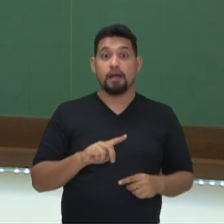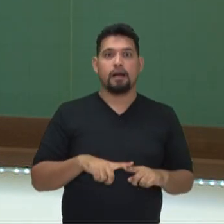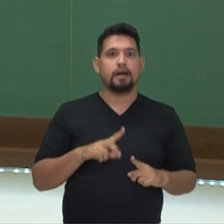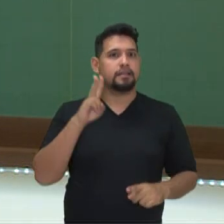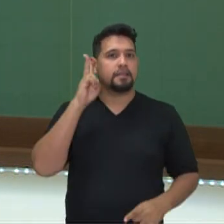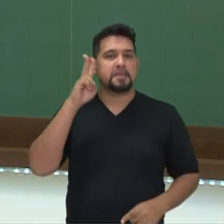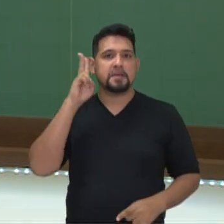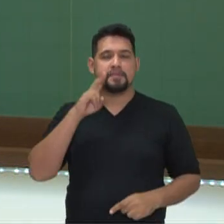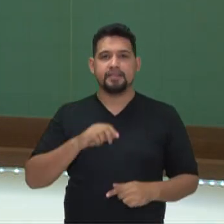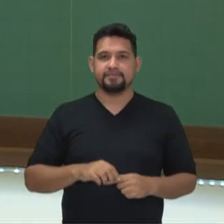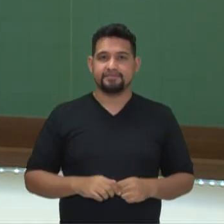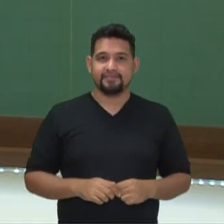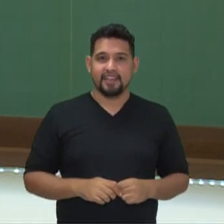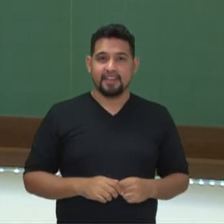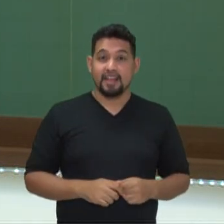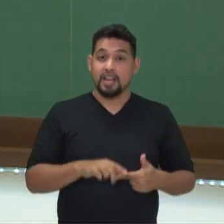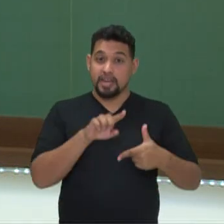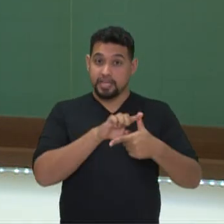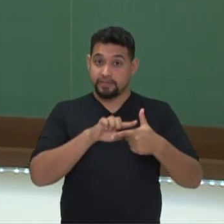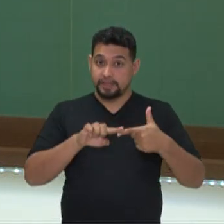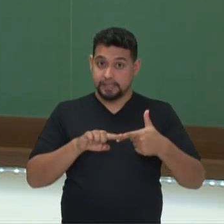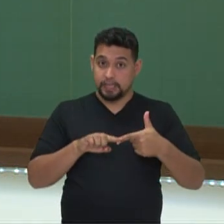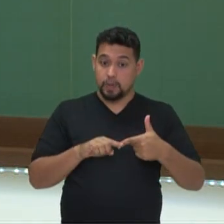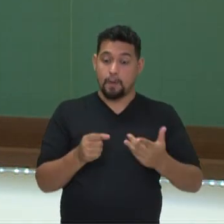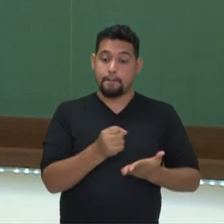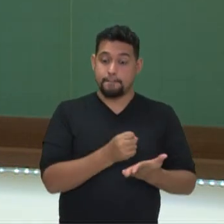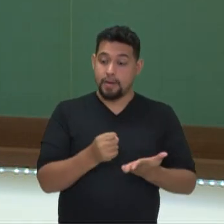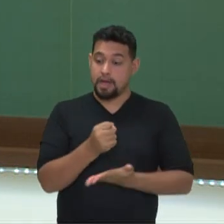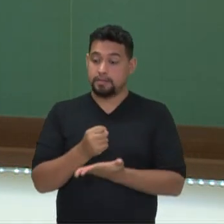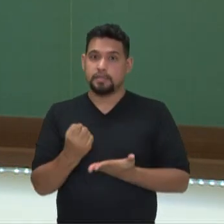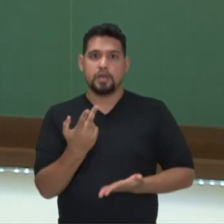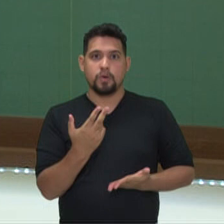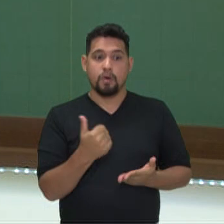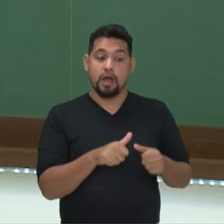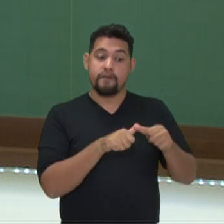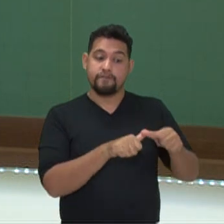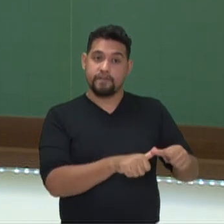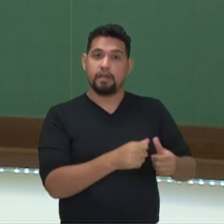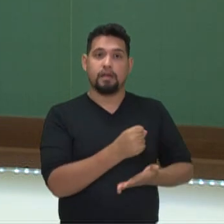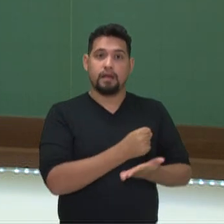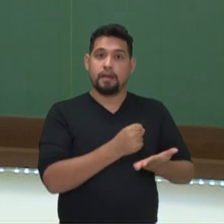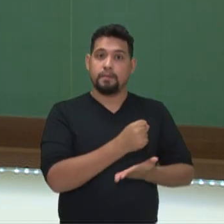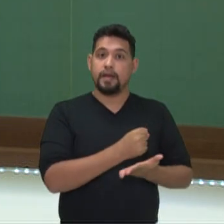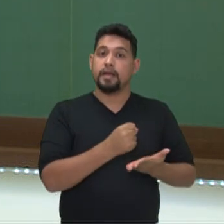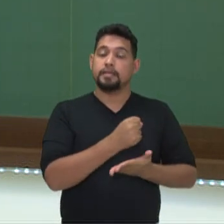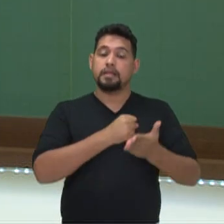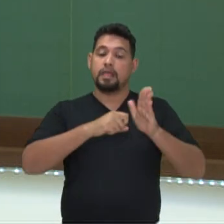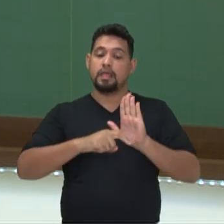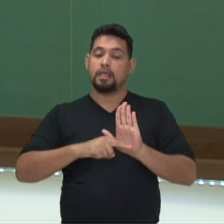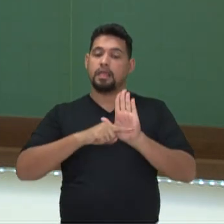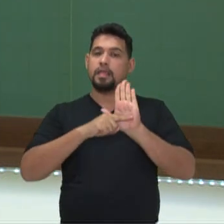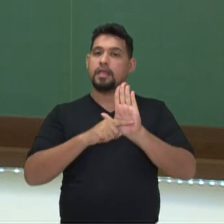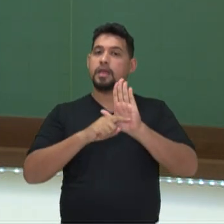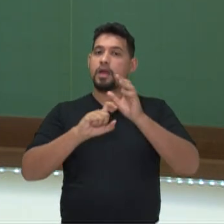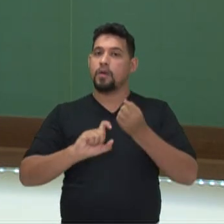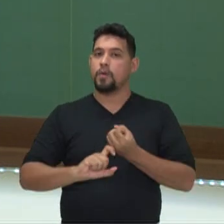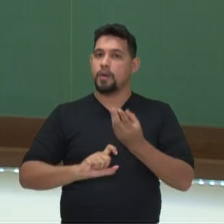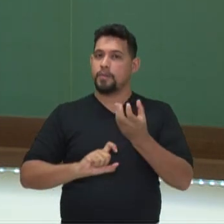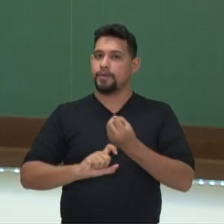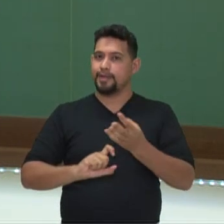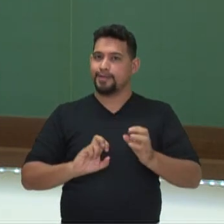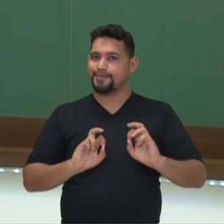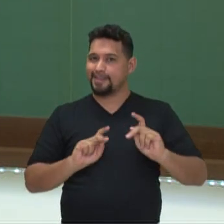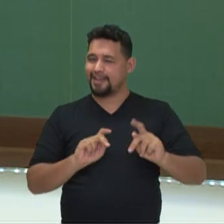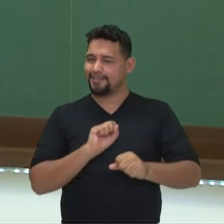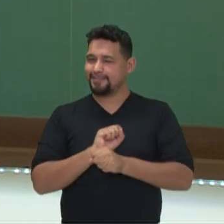lembrem-se, na divisão de potências de mesma base, conservam-se a base e subtraem-se os expoentes,